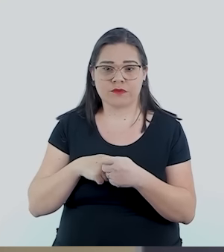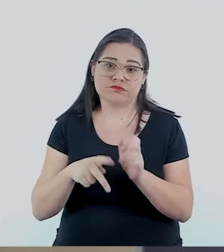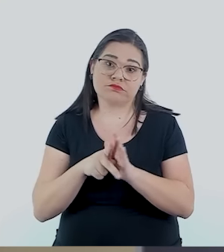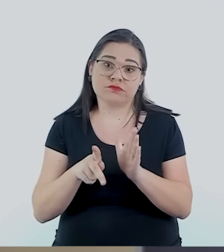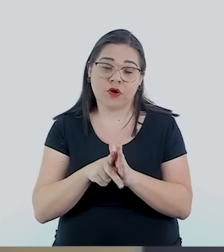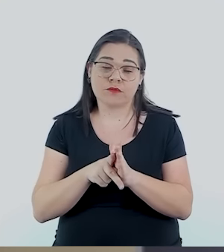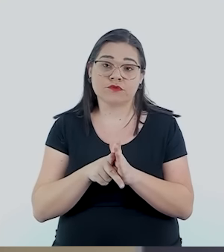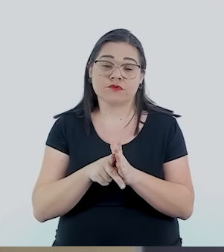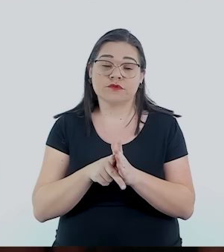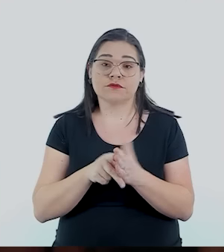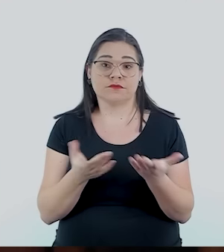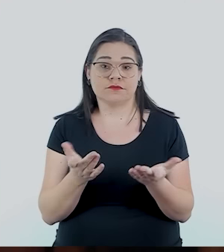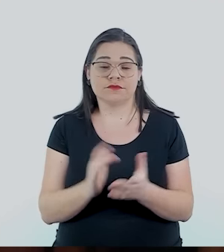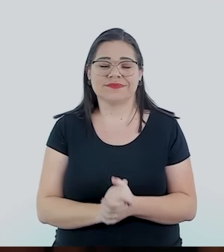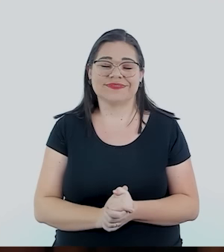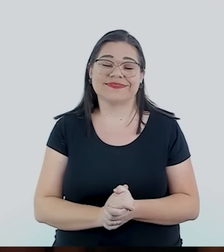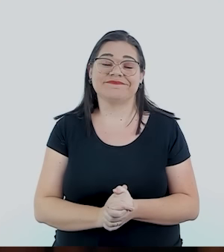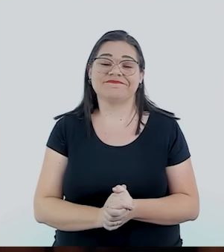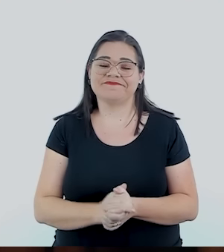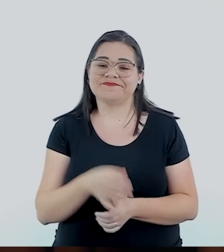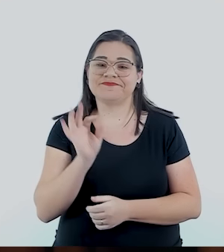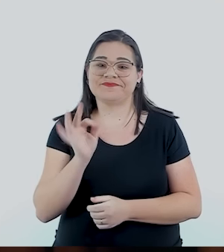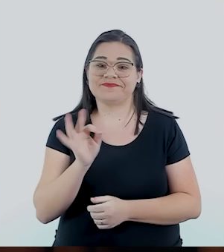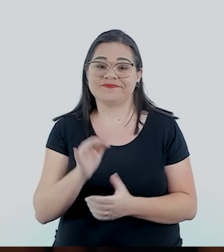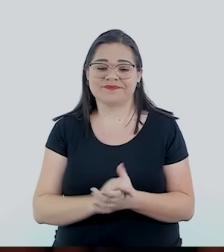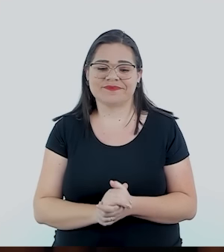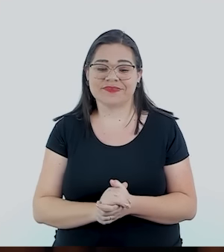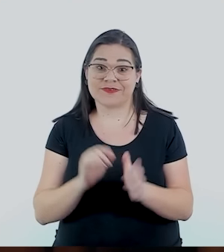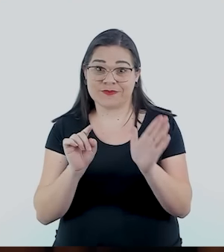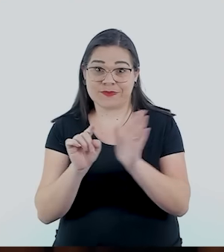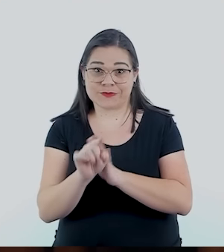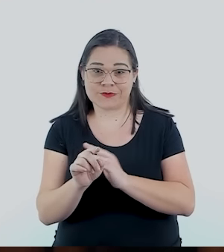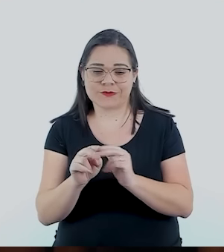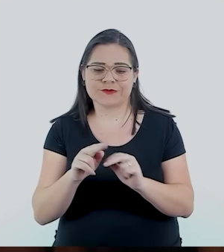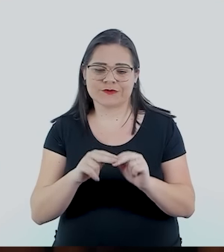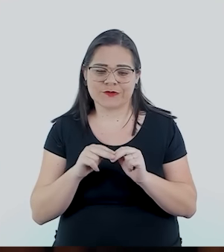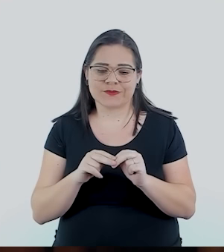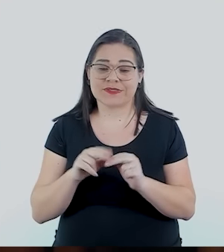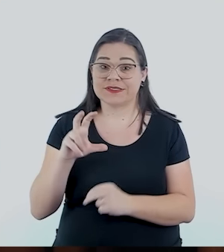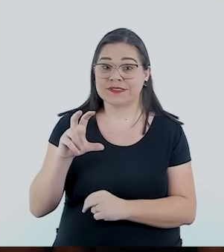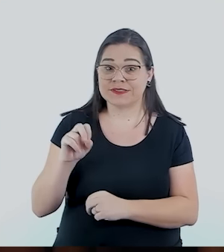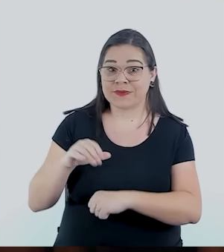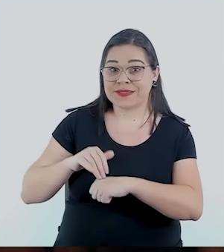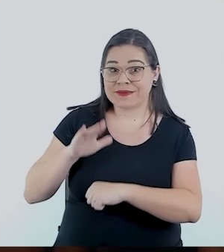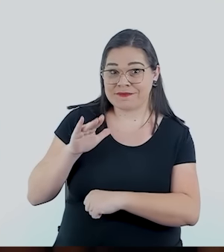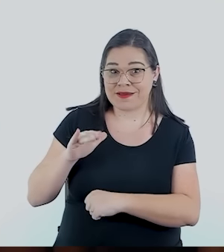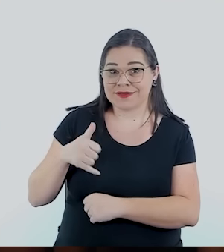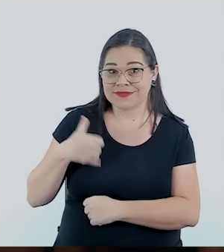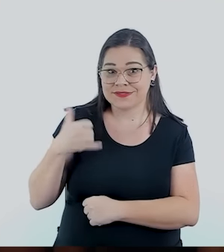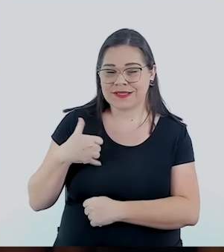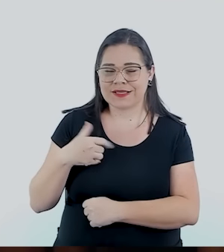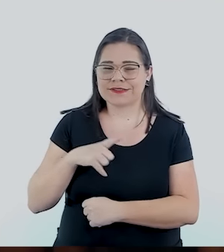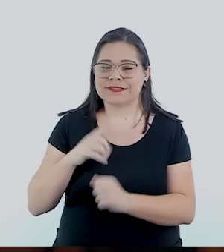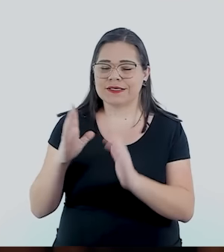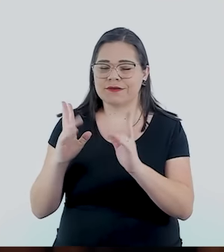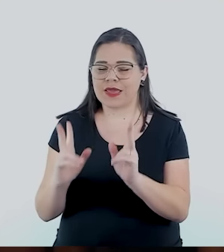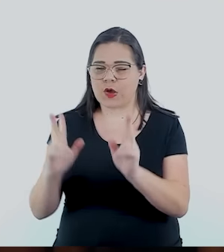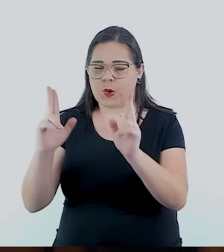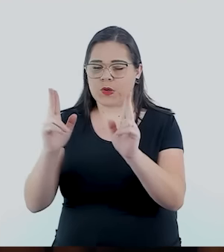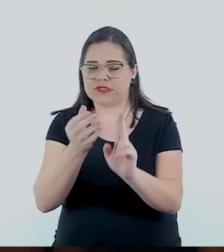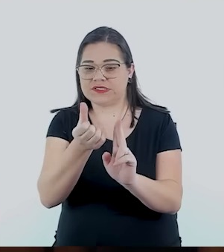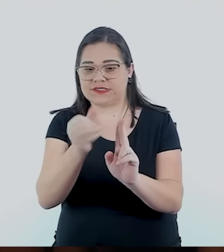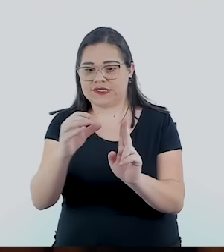mesmo né sim exato É eh quando você perguntou né se é 50 mais e tal a gente tem um recorte de 60 anos